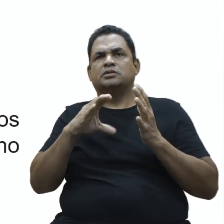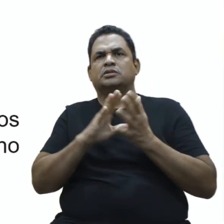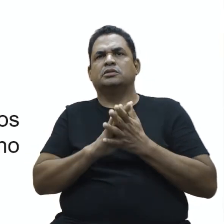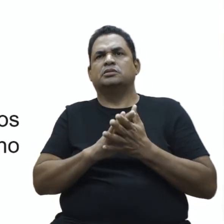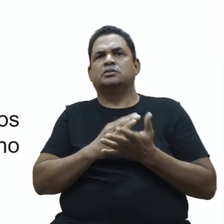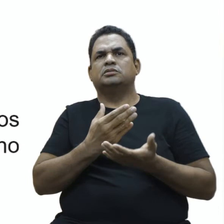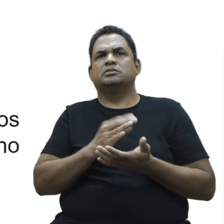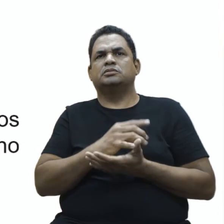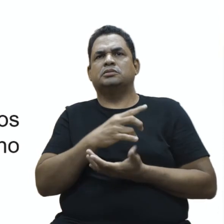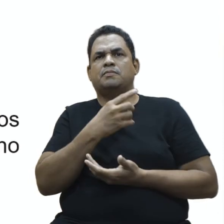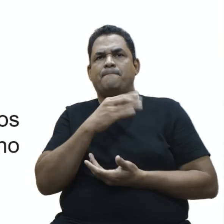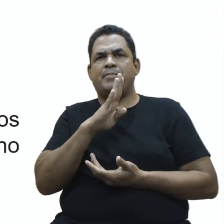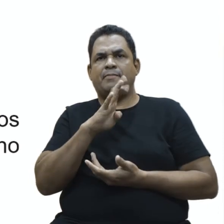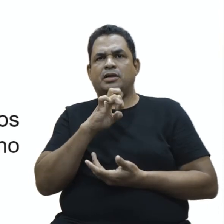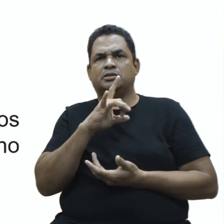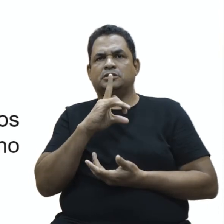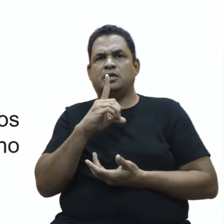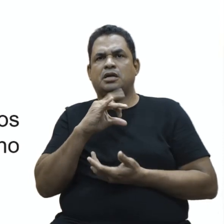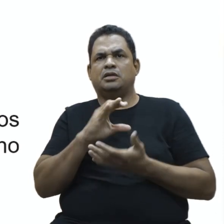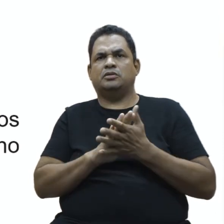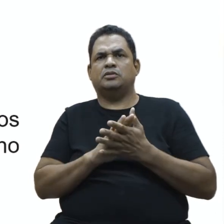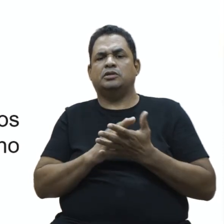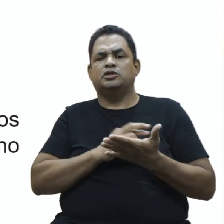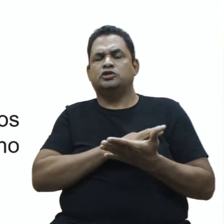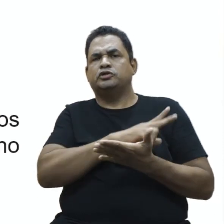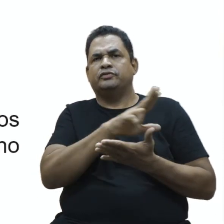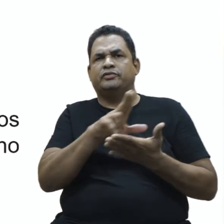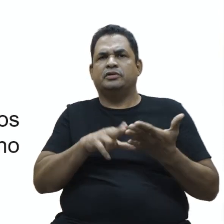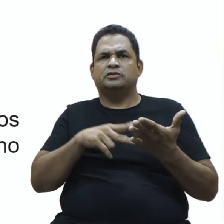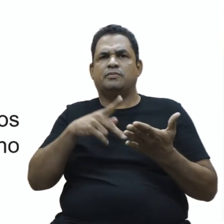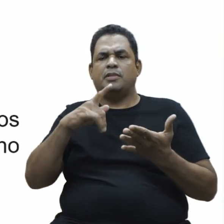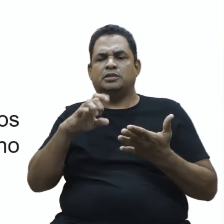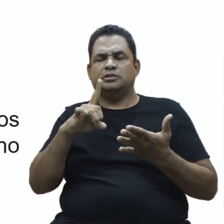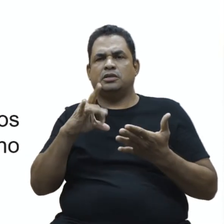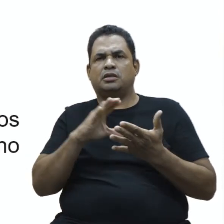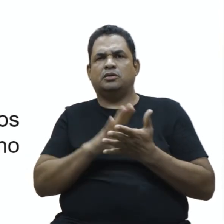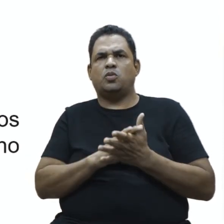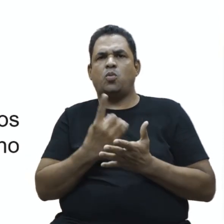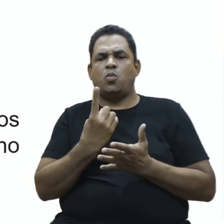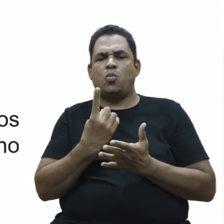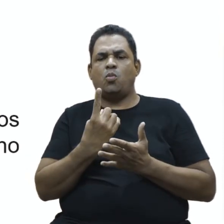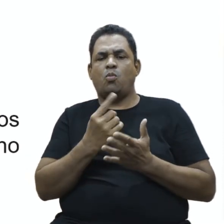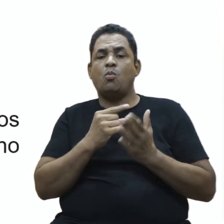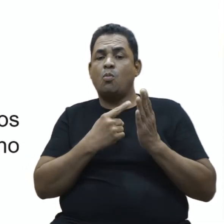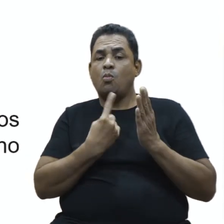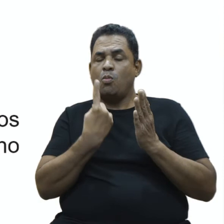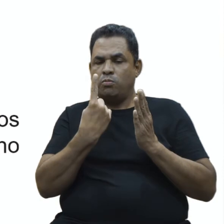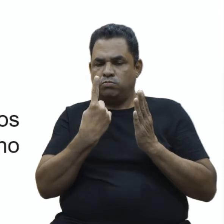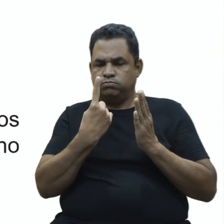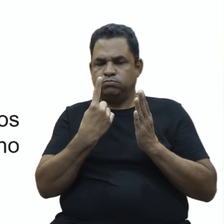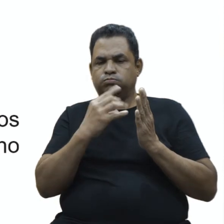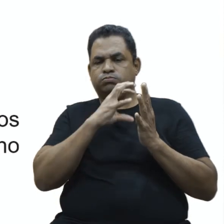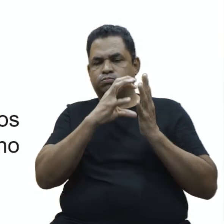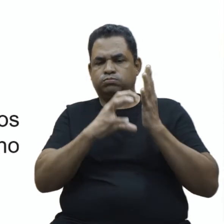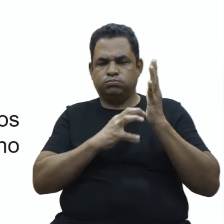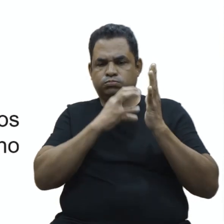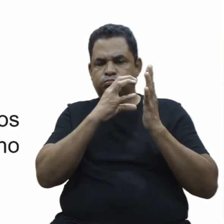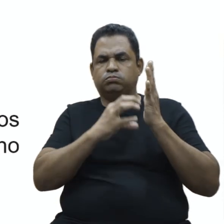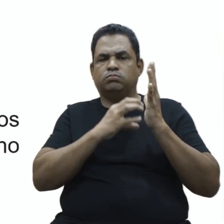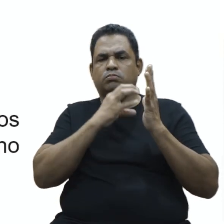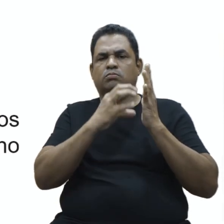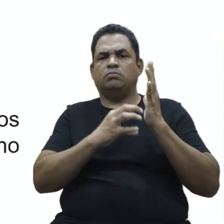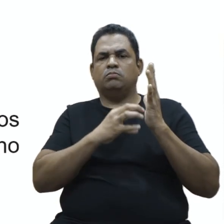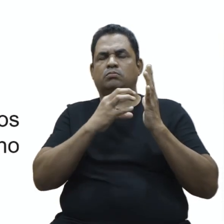e multipartidário. O sistema monopartidário, o nome já diz, né? Mono é apenas